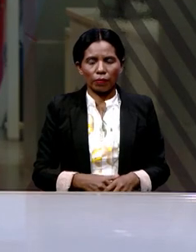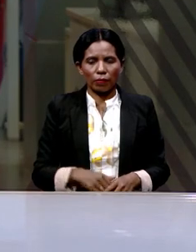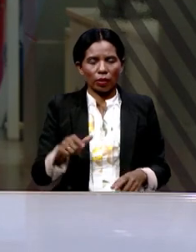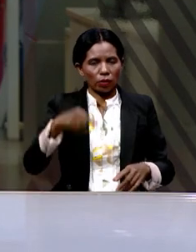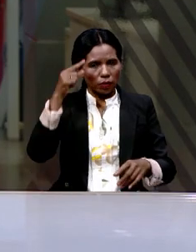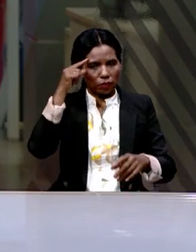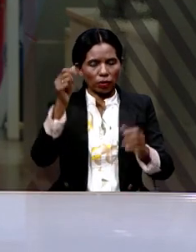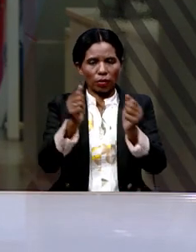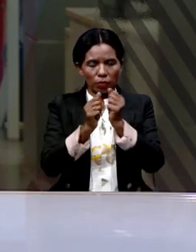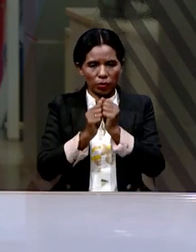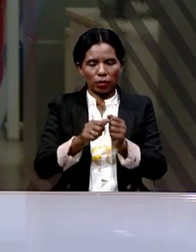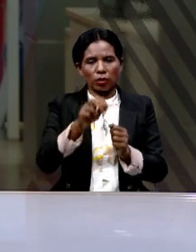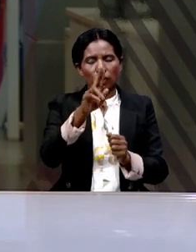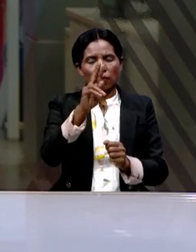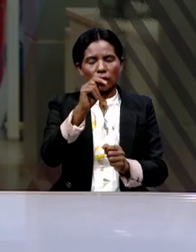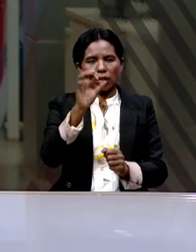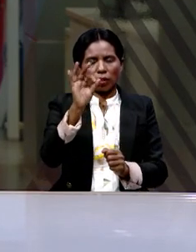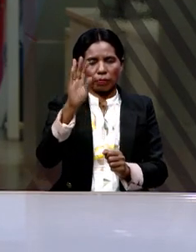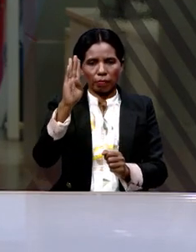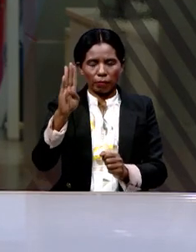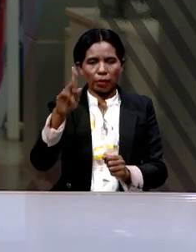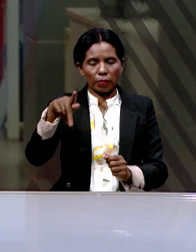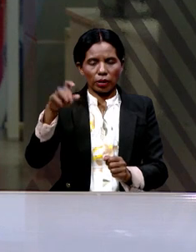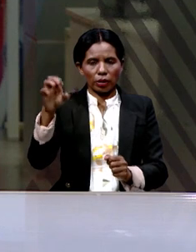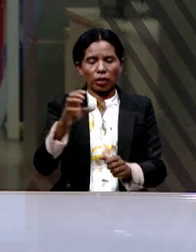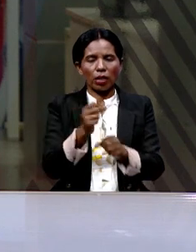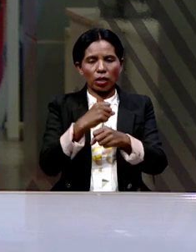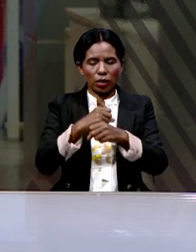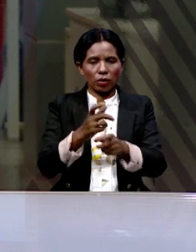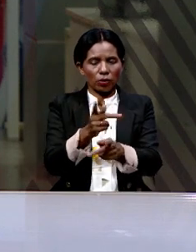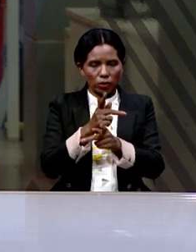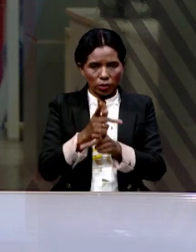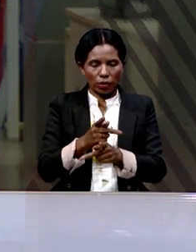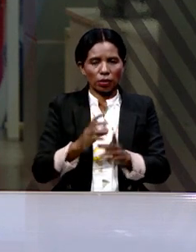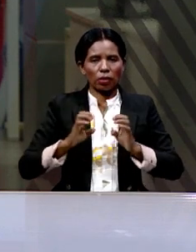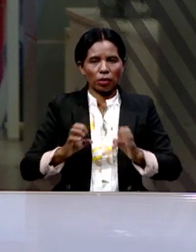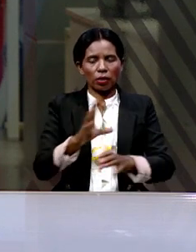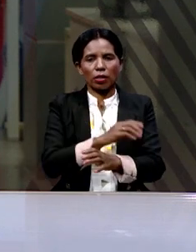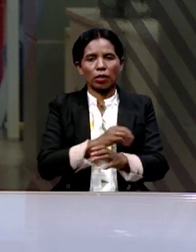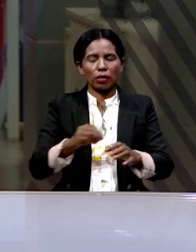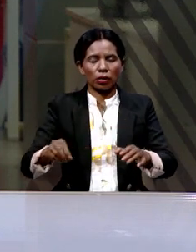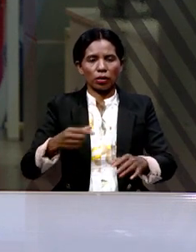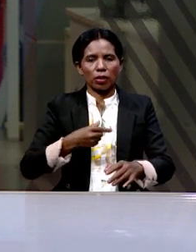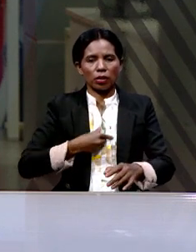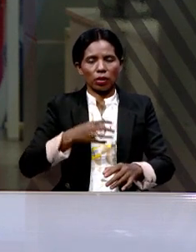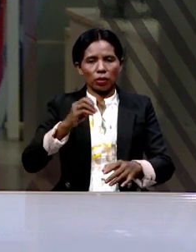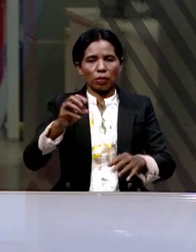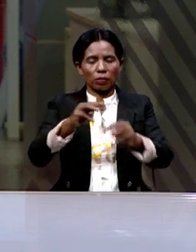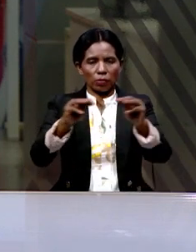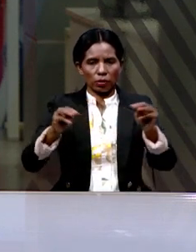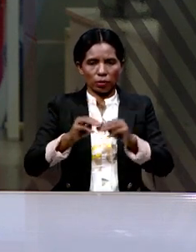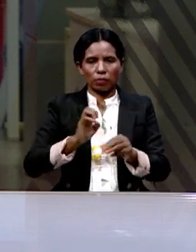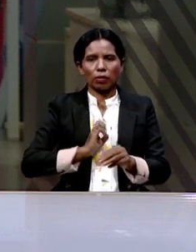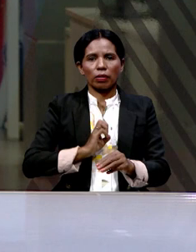Governo Hamutu ko UNFPA lansa Centro Cuidado Emergência Obstétrico Neonatal Ia Glenu, Município